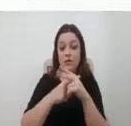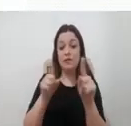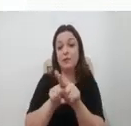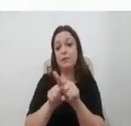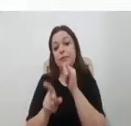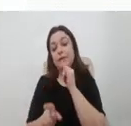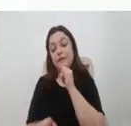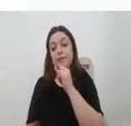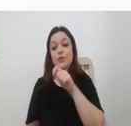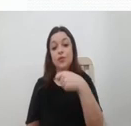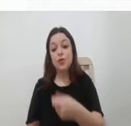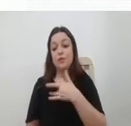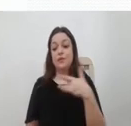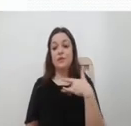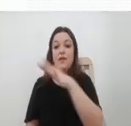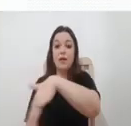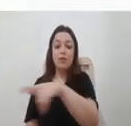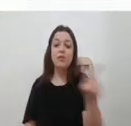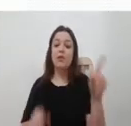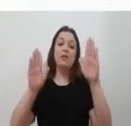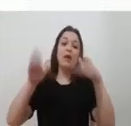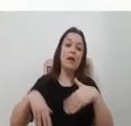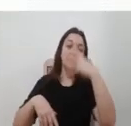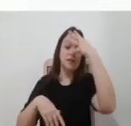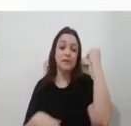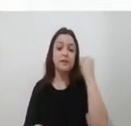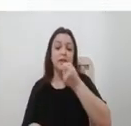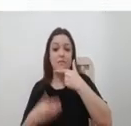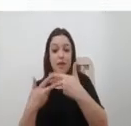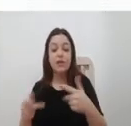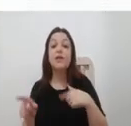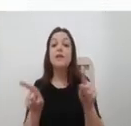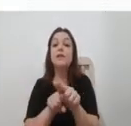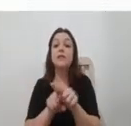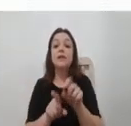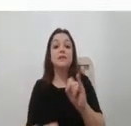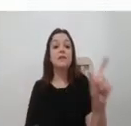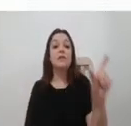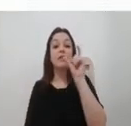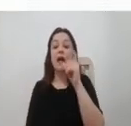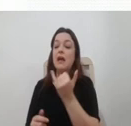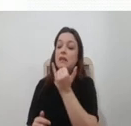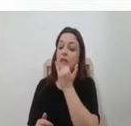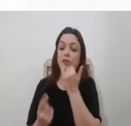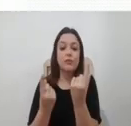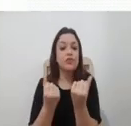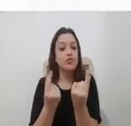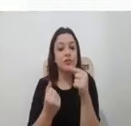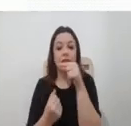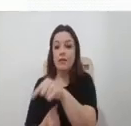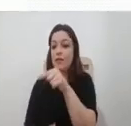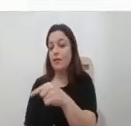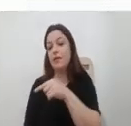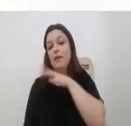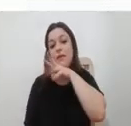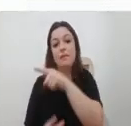que demonstra uma negligência com relação à saúde do animal. Se ele manifesta não ter recursos econômicos